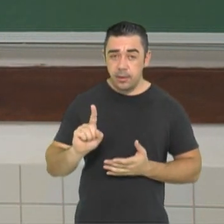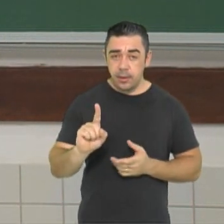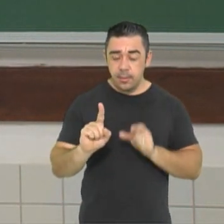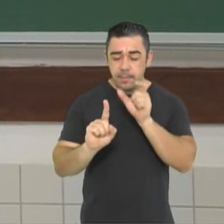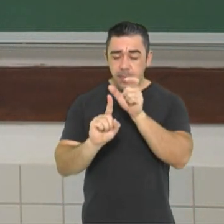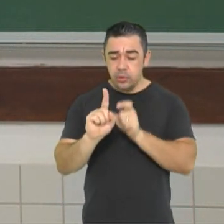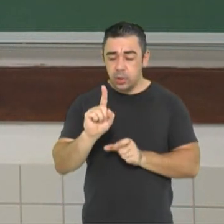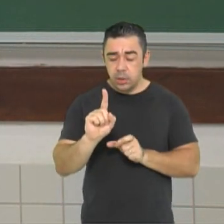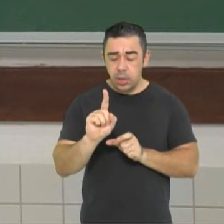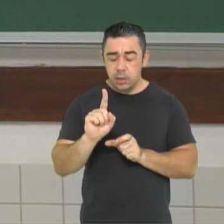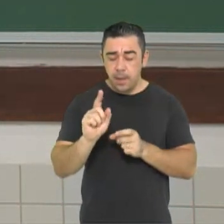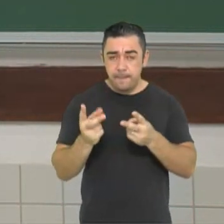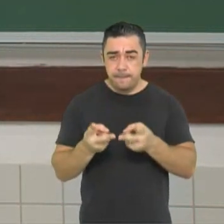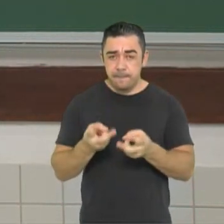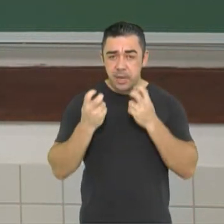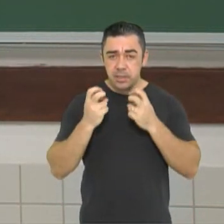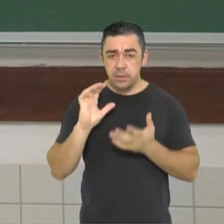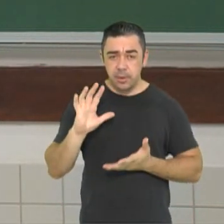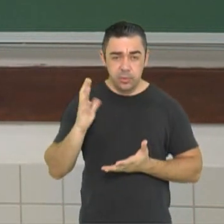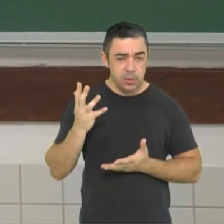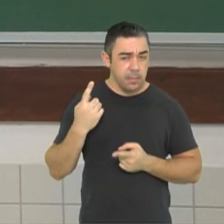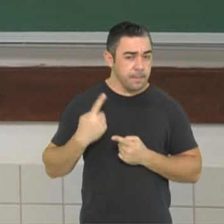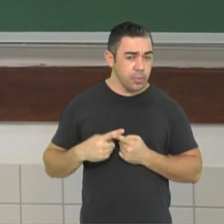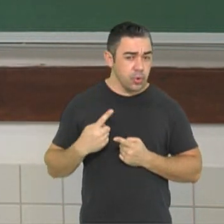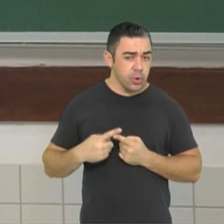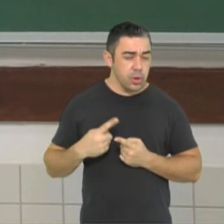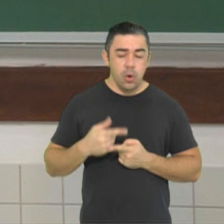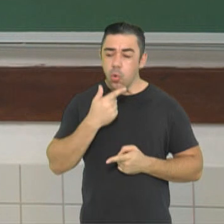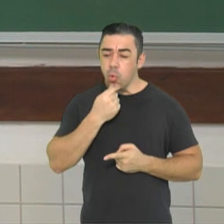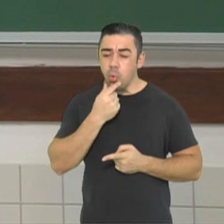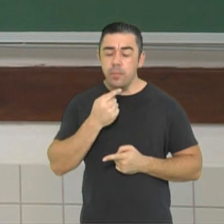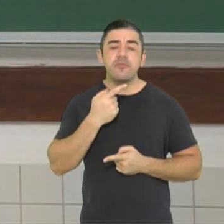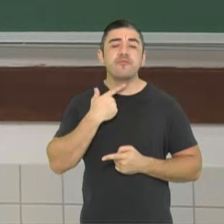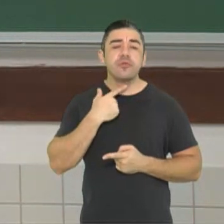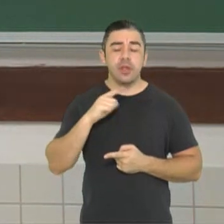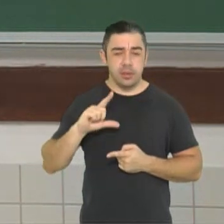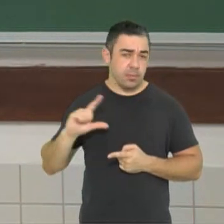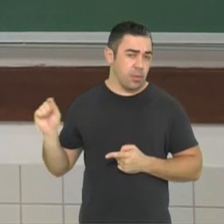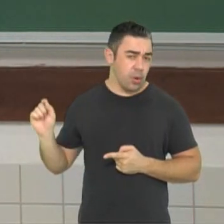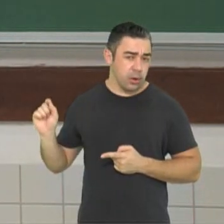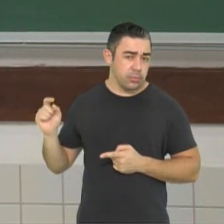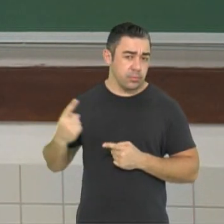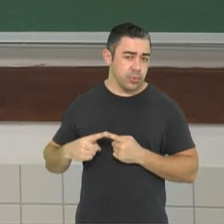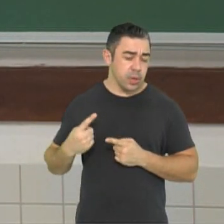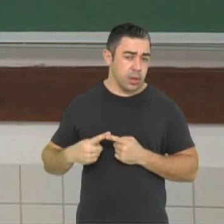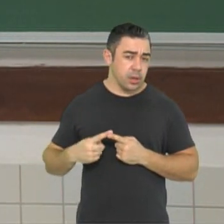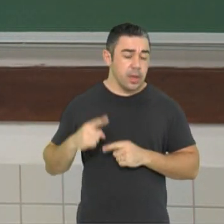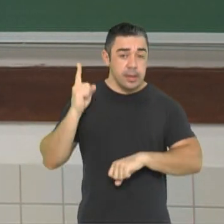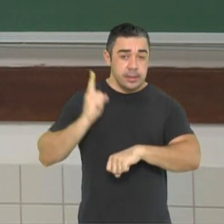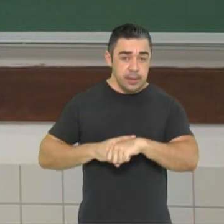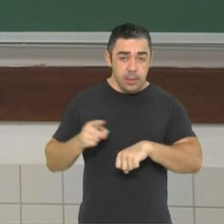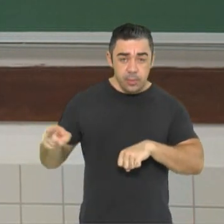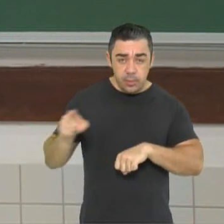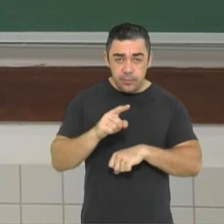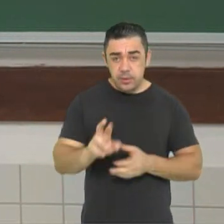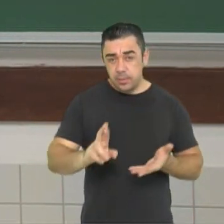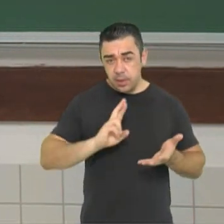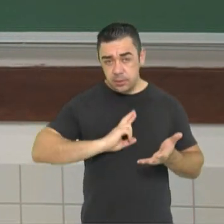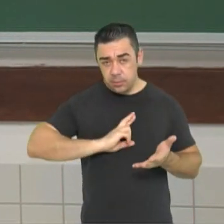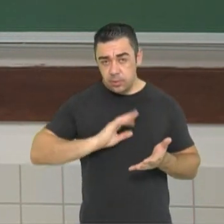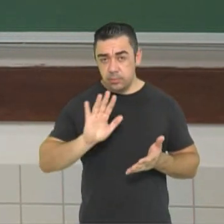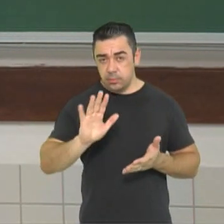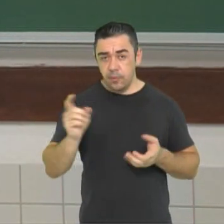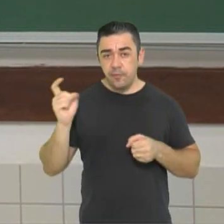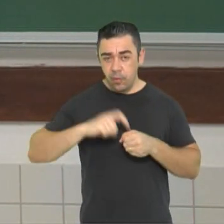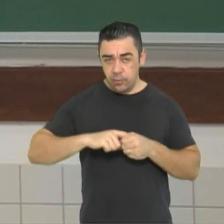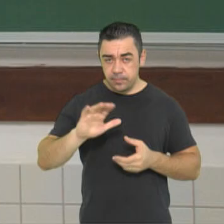Tente perceber o que está acontecendo. Por que Castelo pensou em ir embora? Vou dar um tempo para você responder isso no seu caderno e